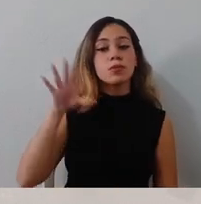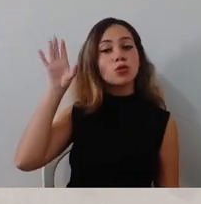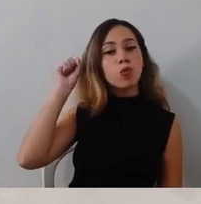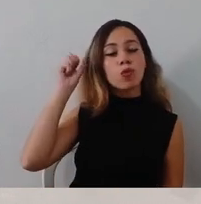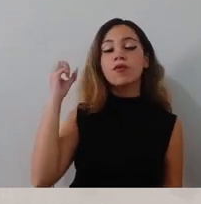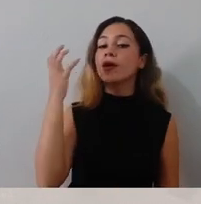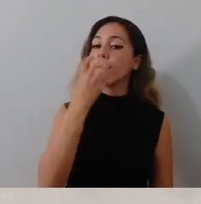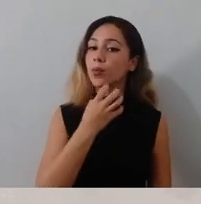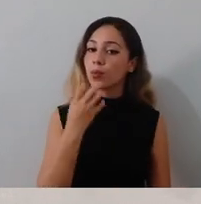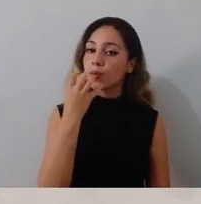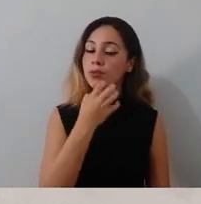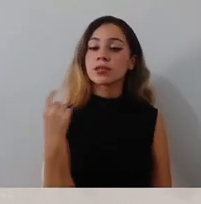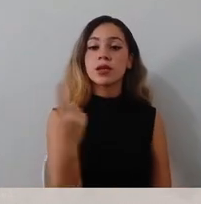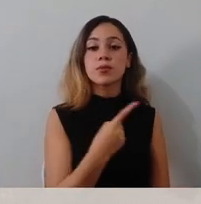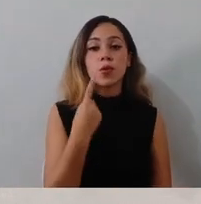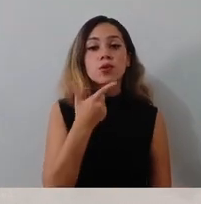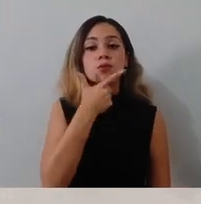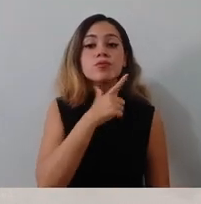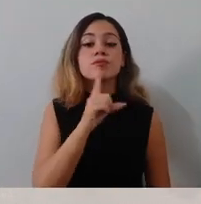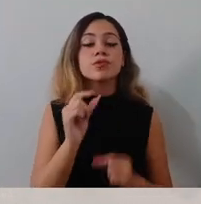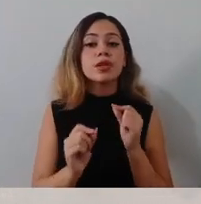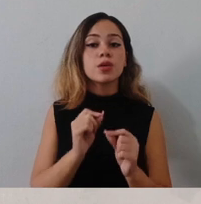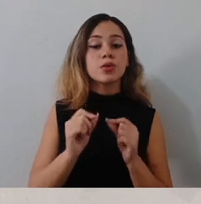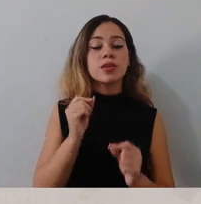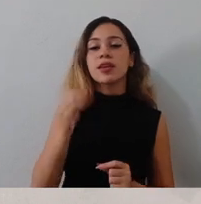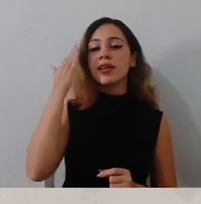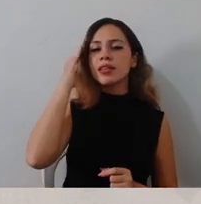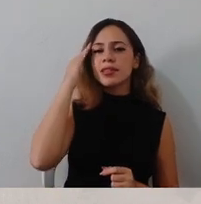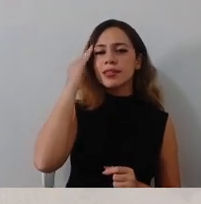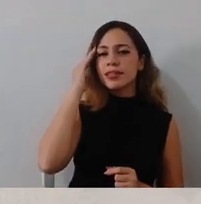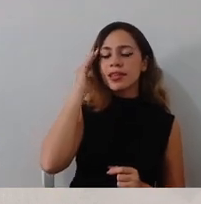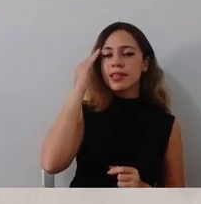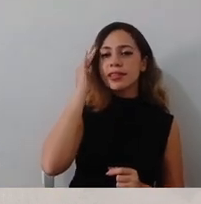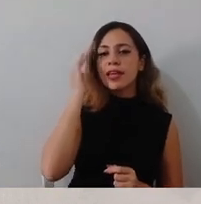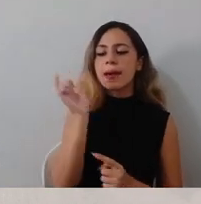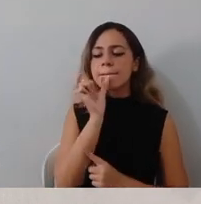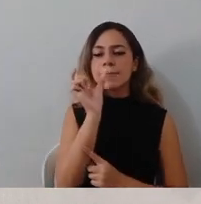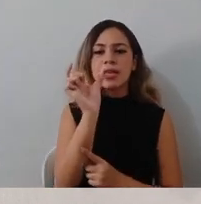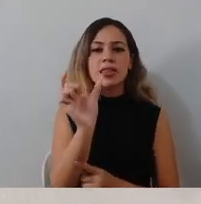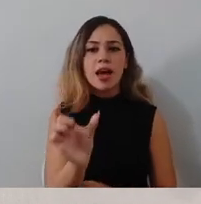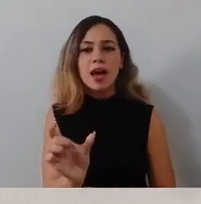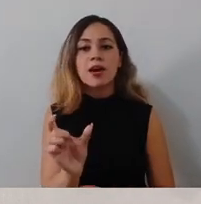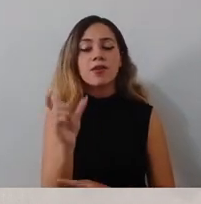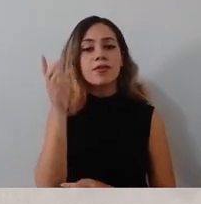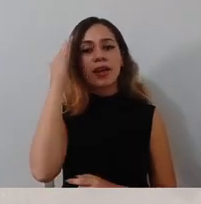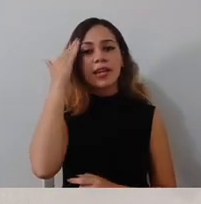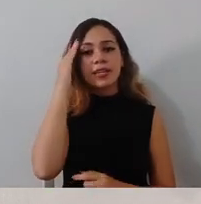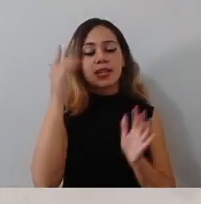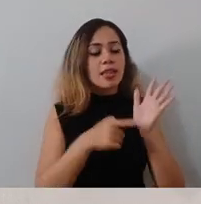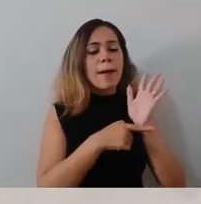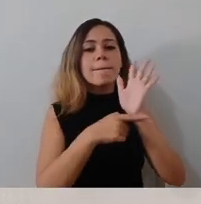de ouvir música, nós conseguimos abstrair o que está bem inerente, o que não